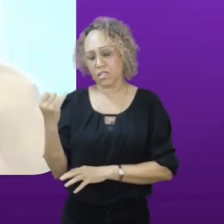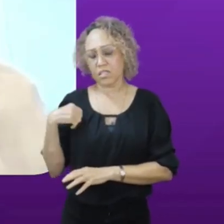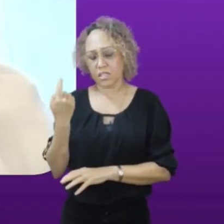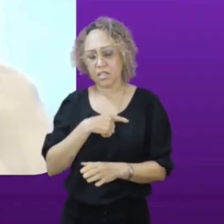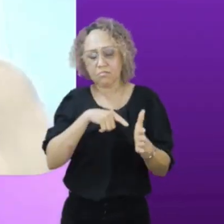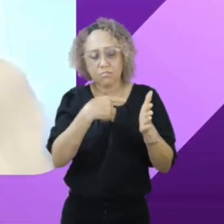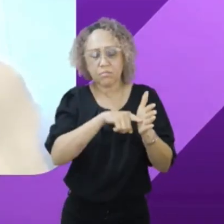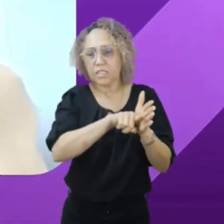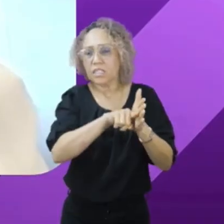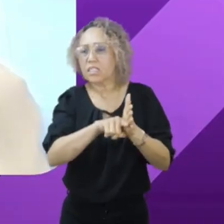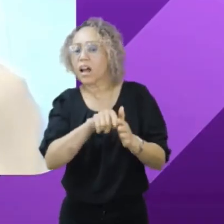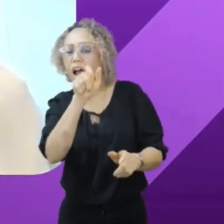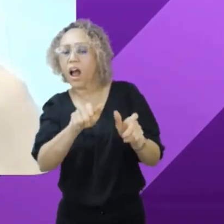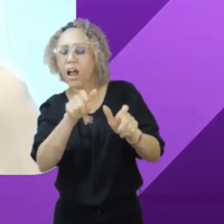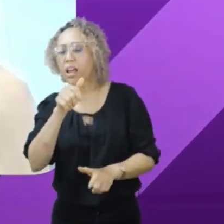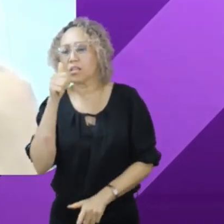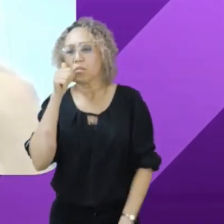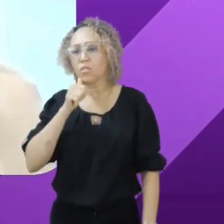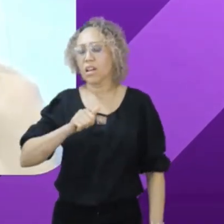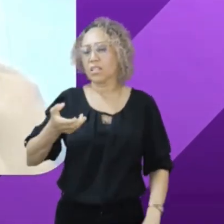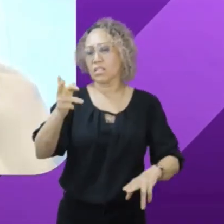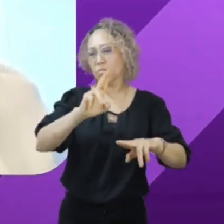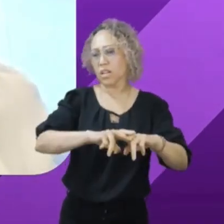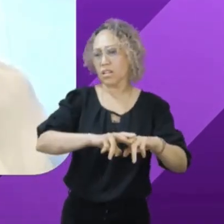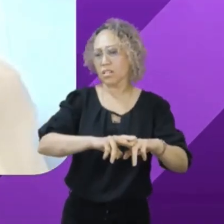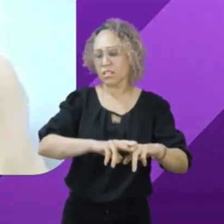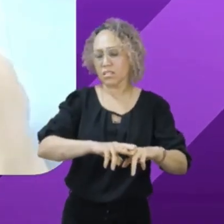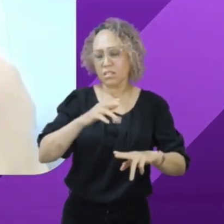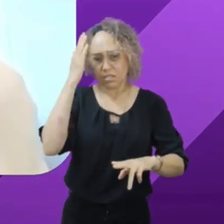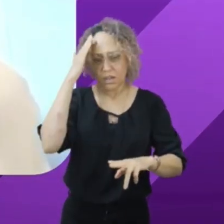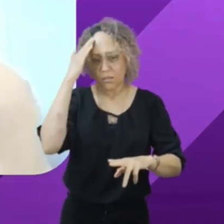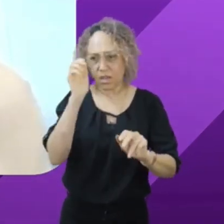se tornem invisíveis. A gente sabe que tem um número muito grande de estudos